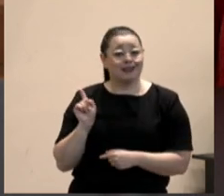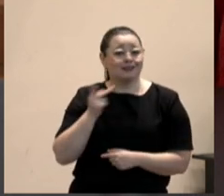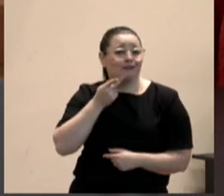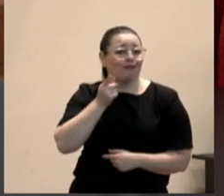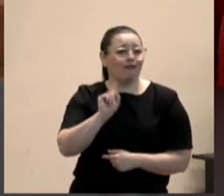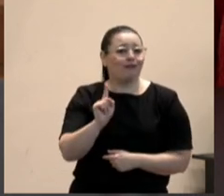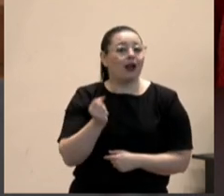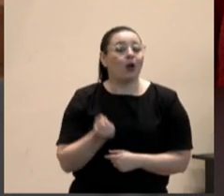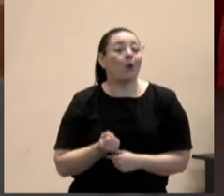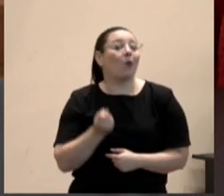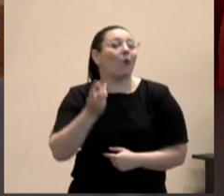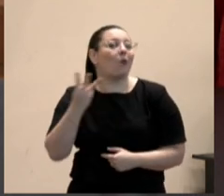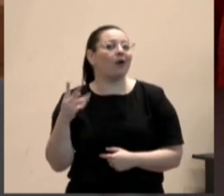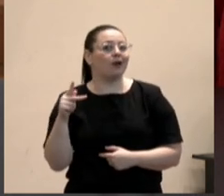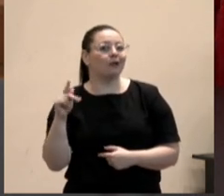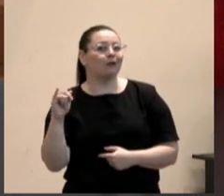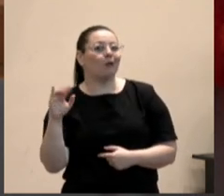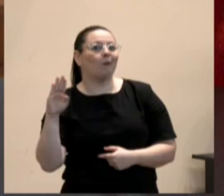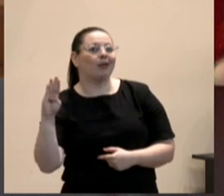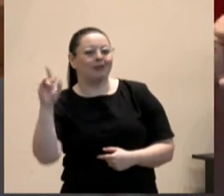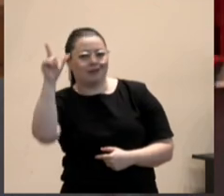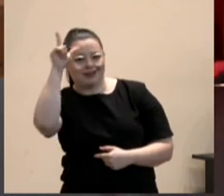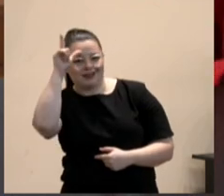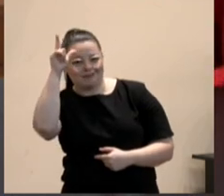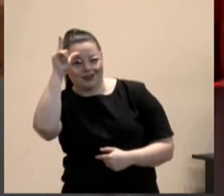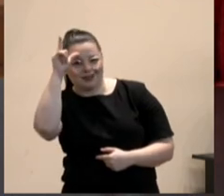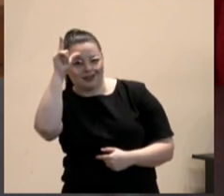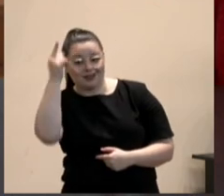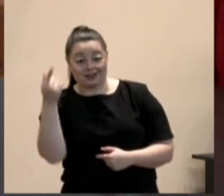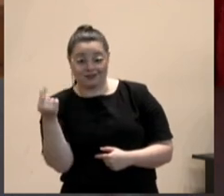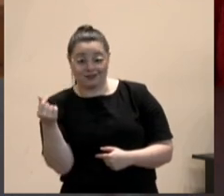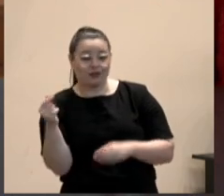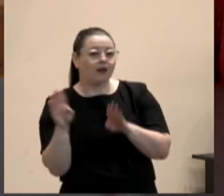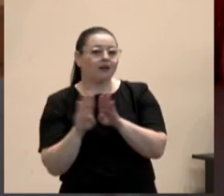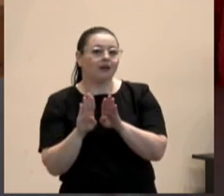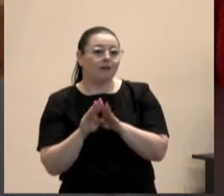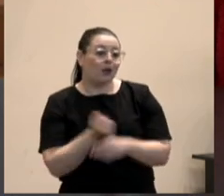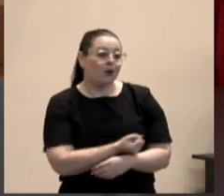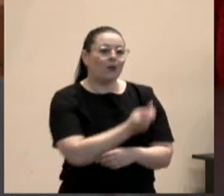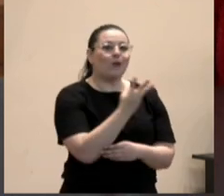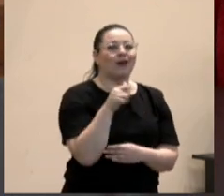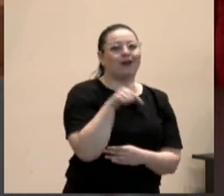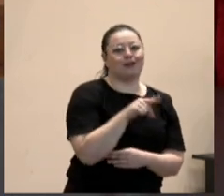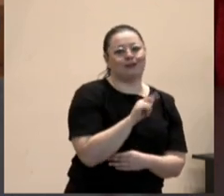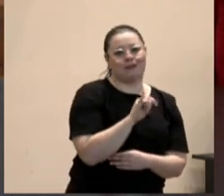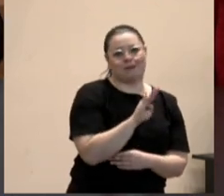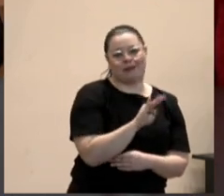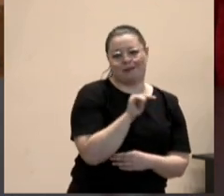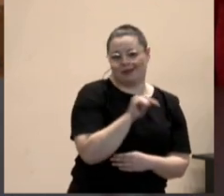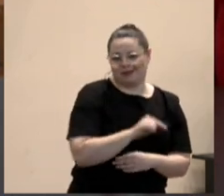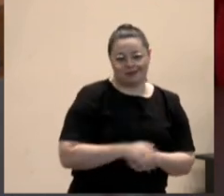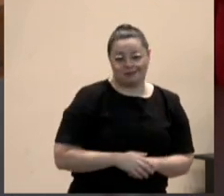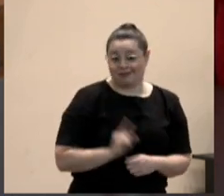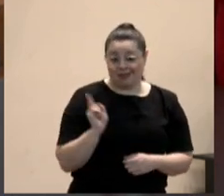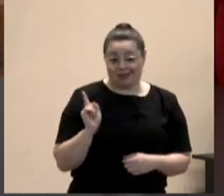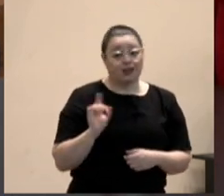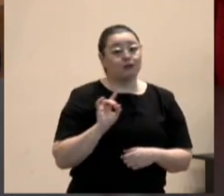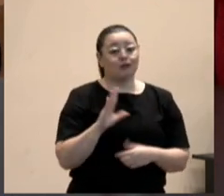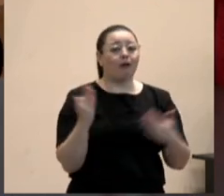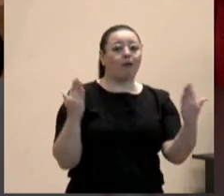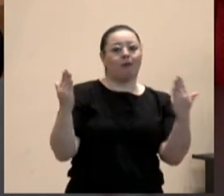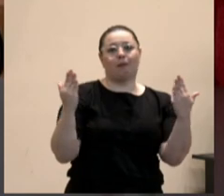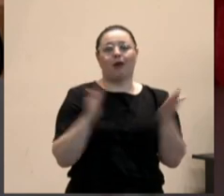PIB da Alemanha e não falam quanto custa o aluno lá e quantos alunos tem na rede. Eles não fazem essa